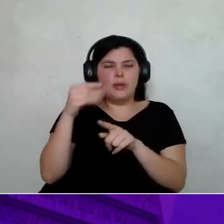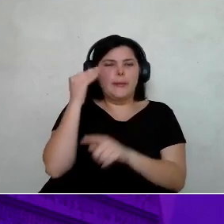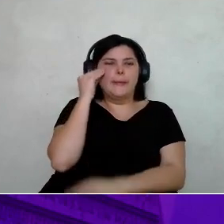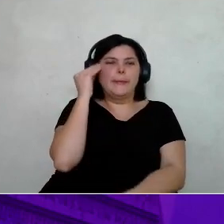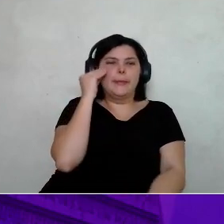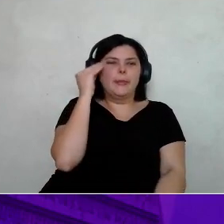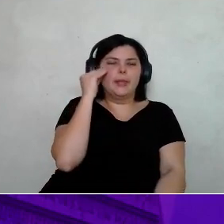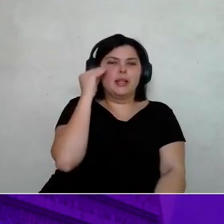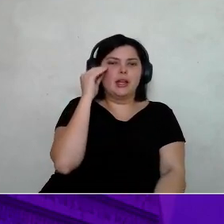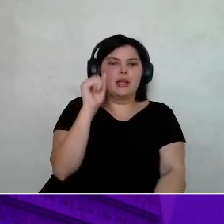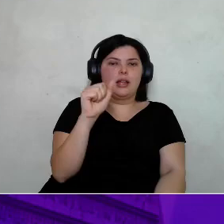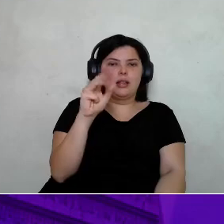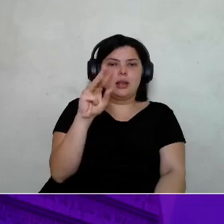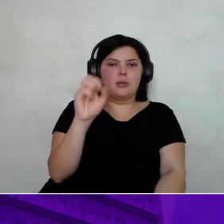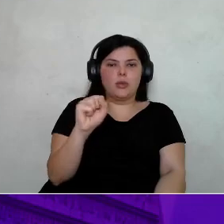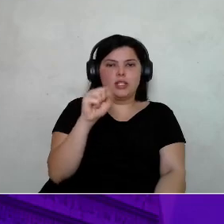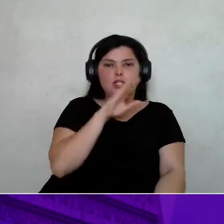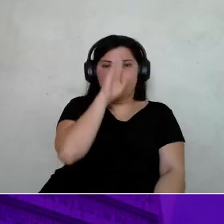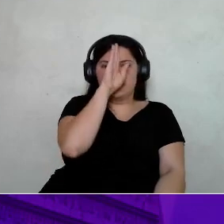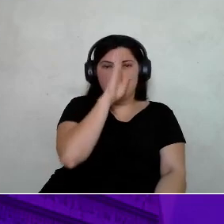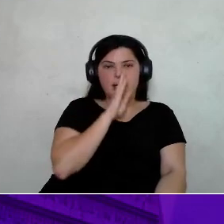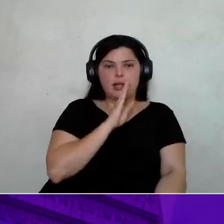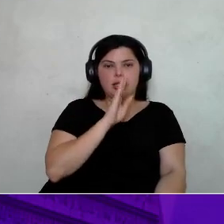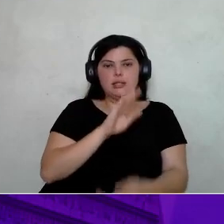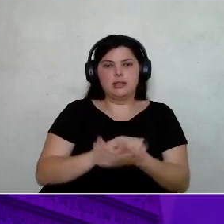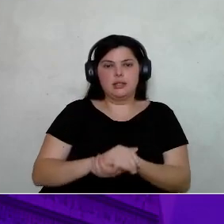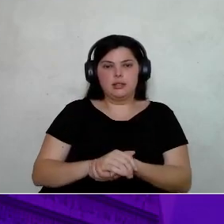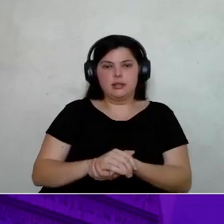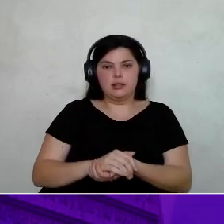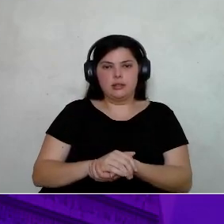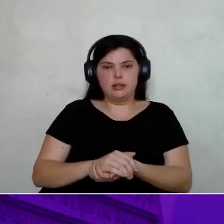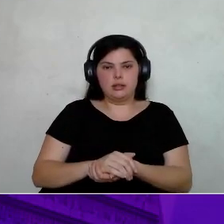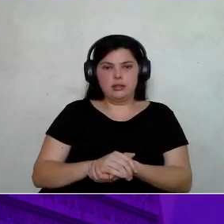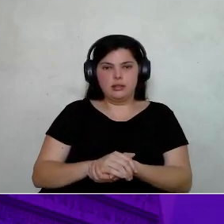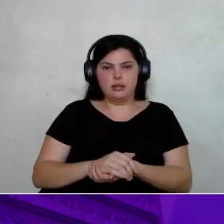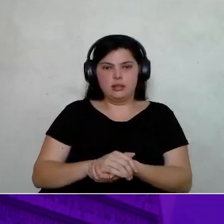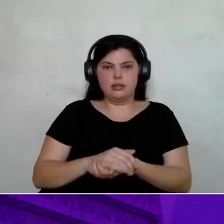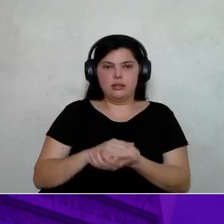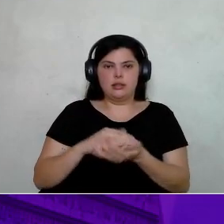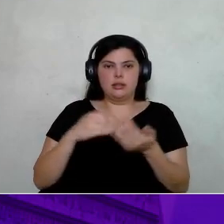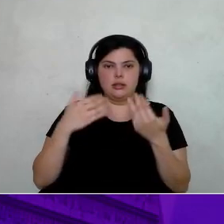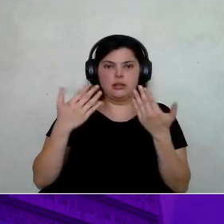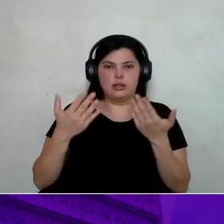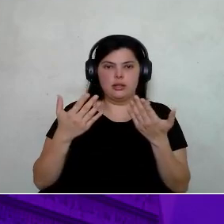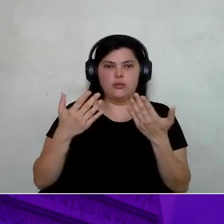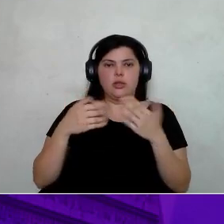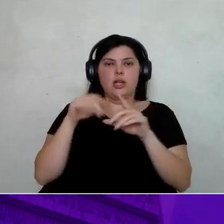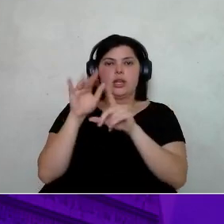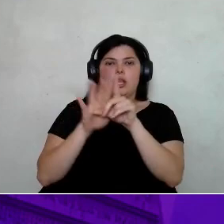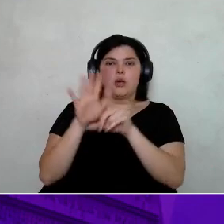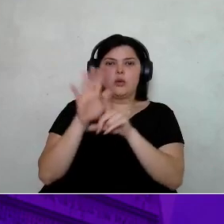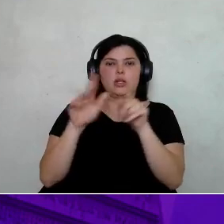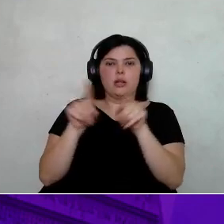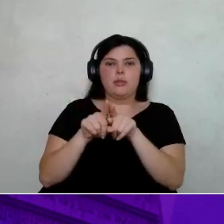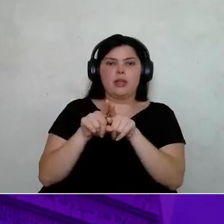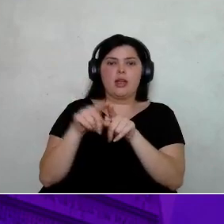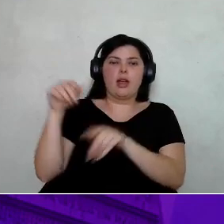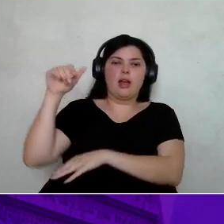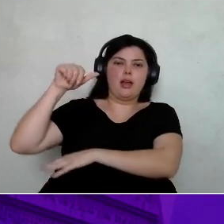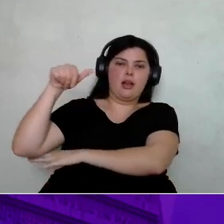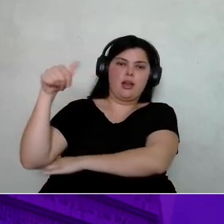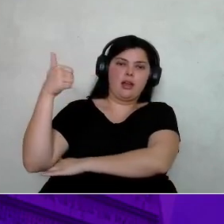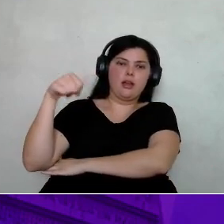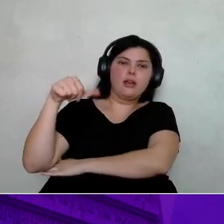AWS sem custo algum. Tá? Eu vou deixar aqui um QR Code onde vocês podem fazer a avaliação dessa